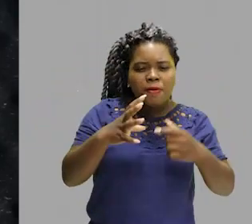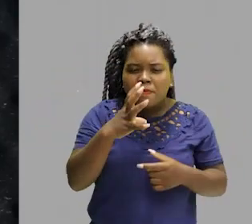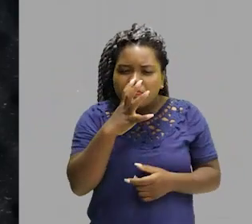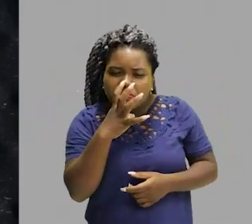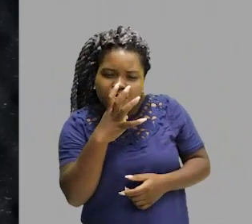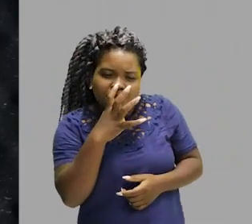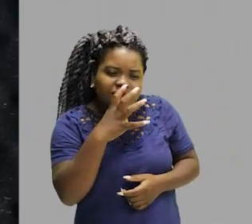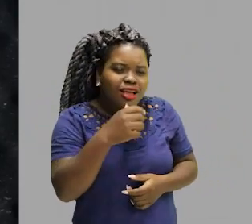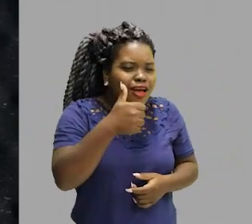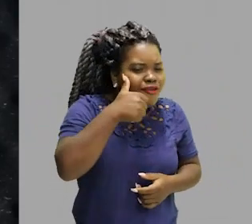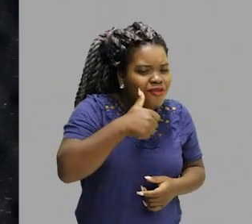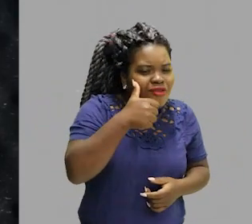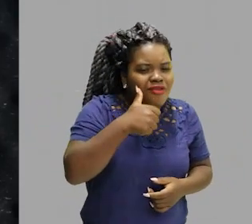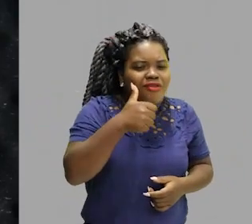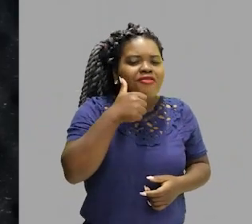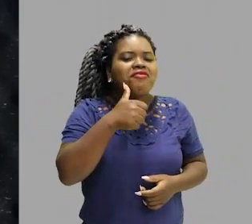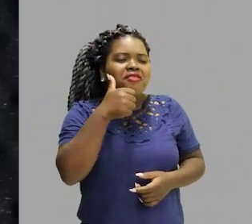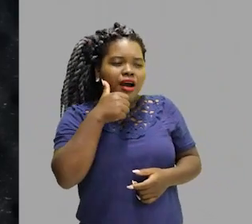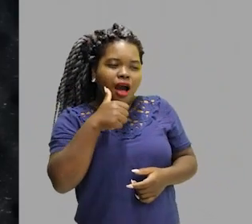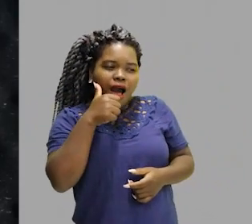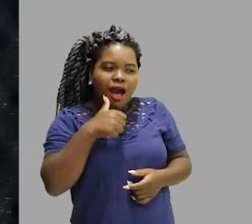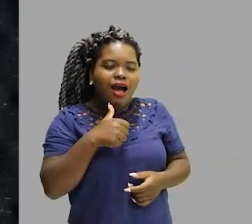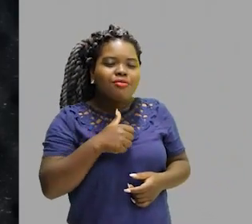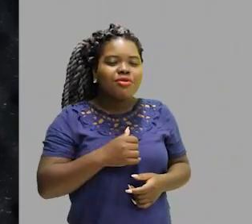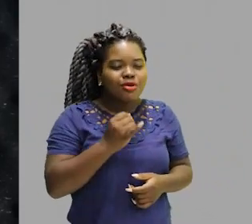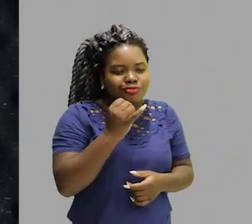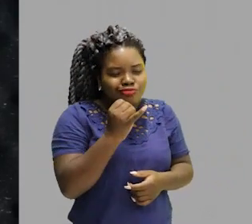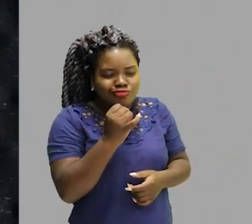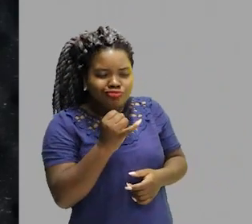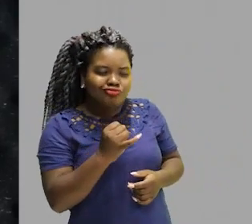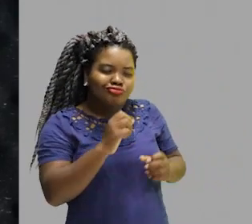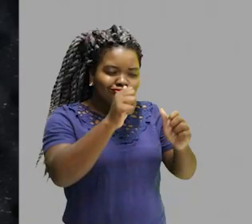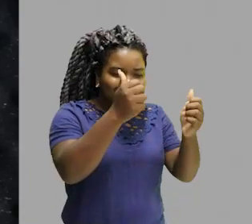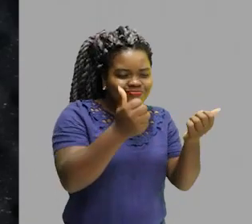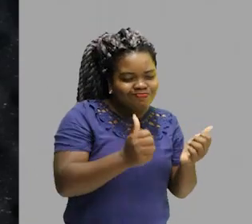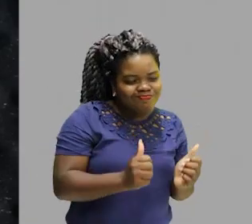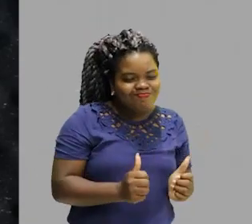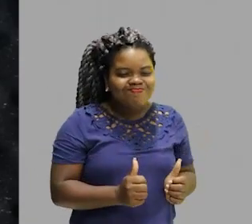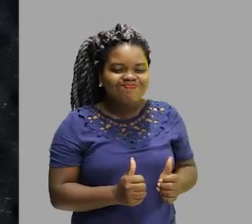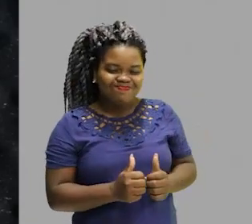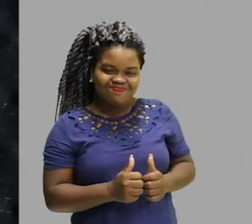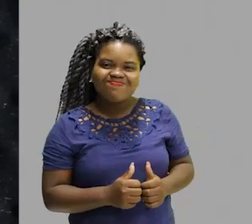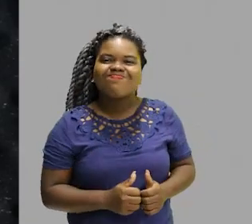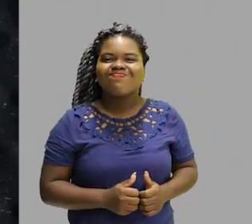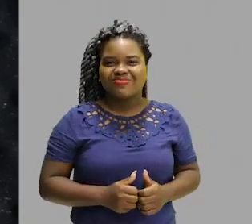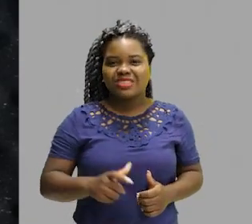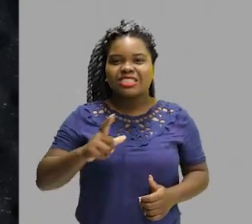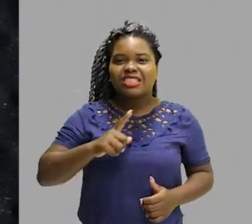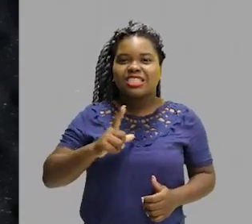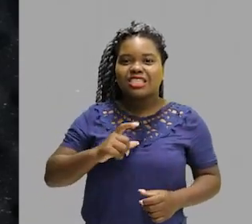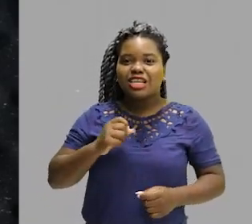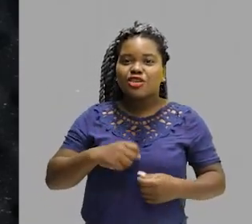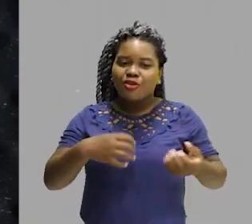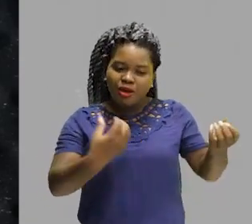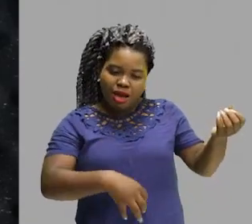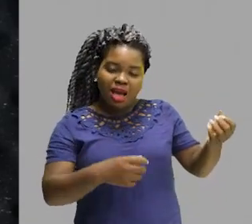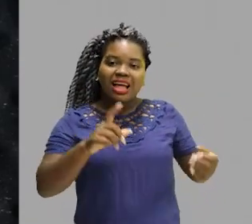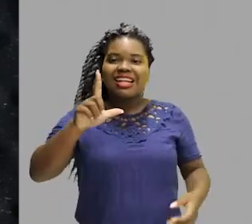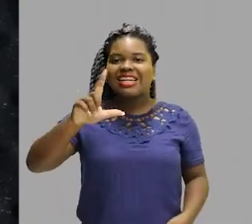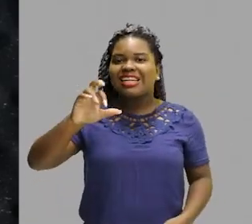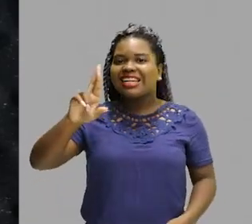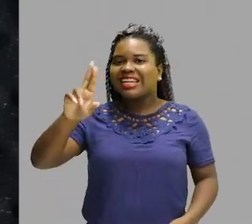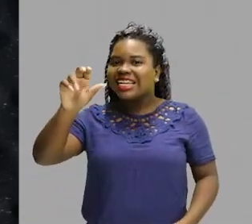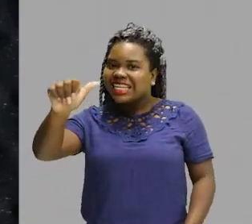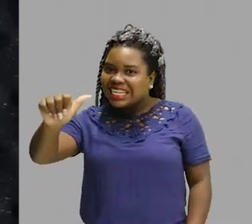a corte sendo feita a uma bela dama por um belo rapaz que segura na mão o quê? Uma lira. Isso é uma lira,